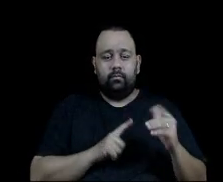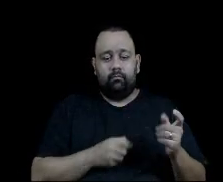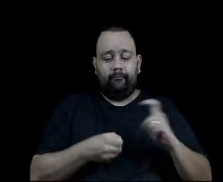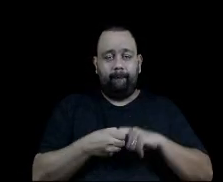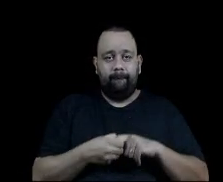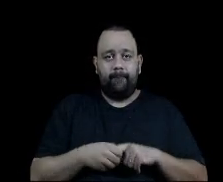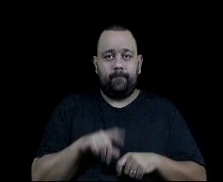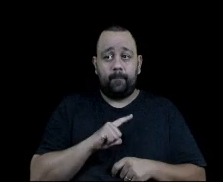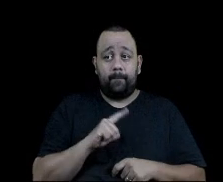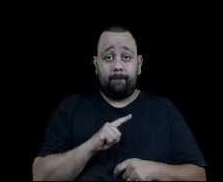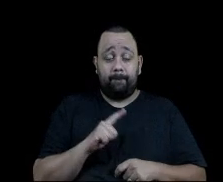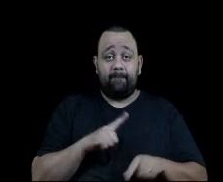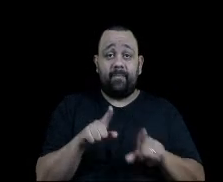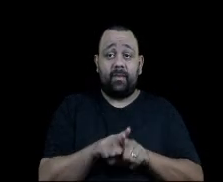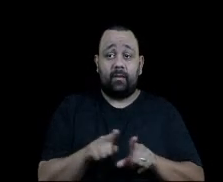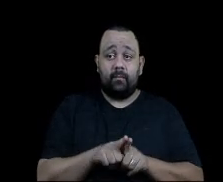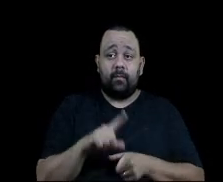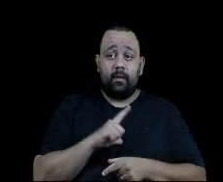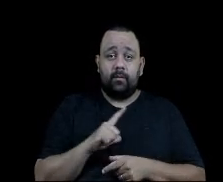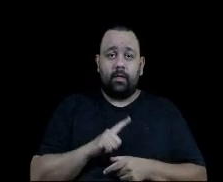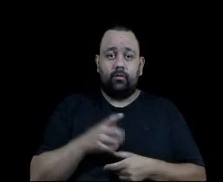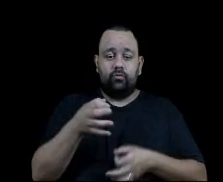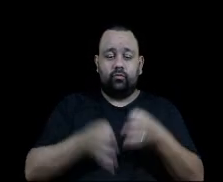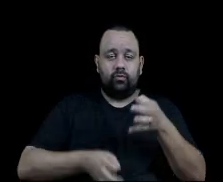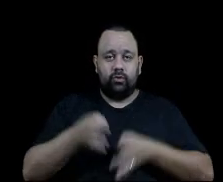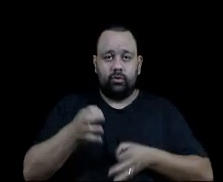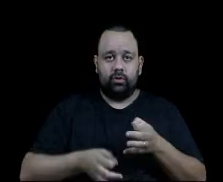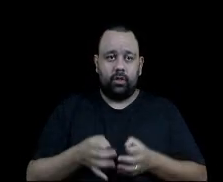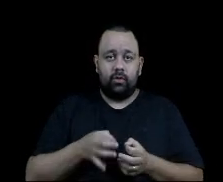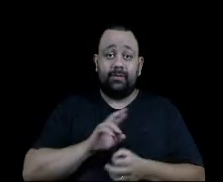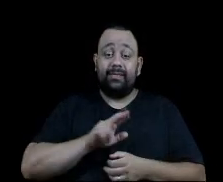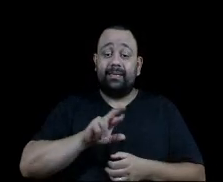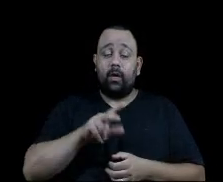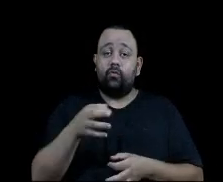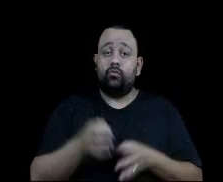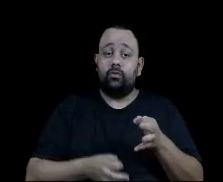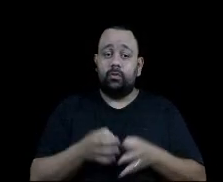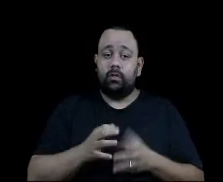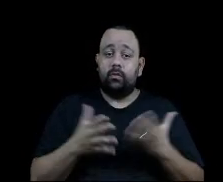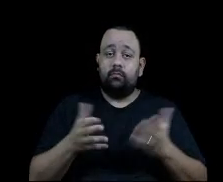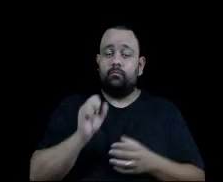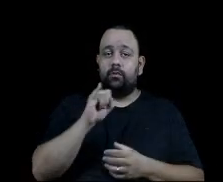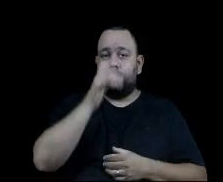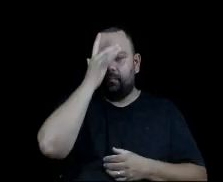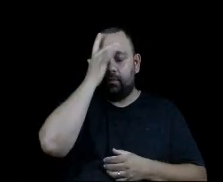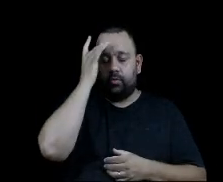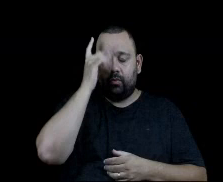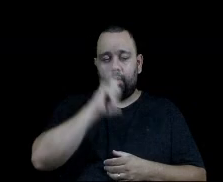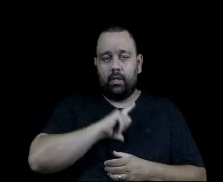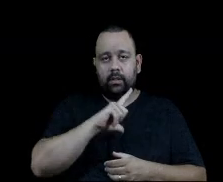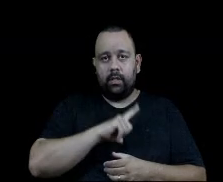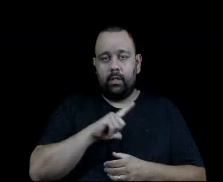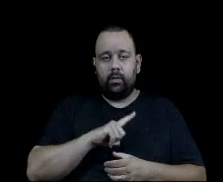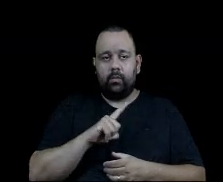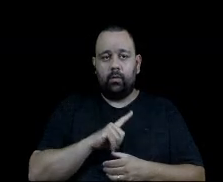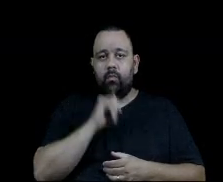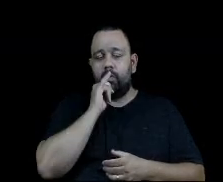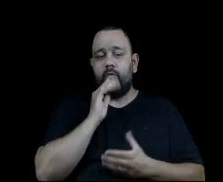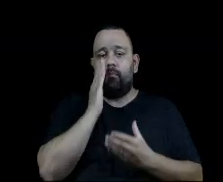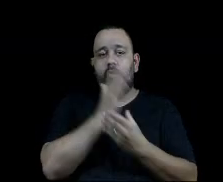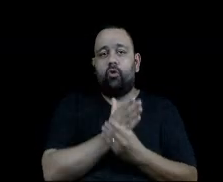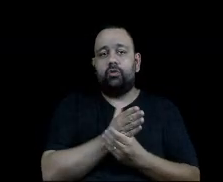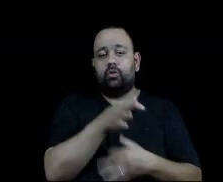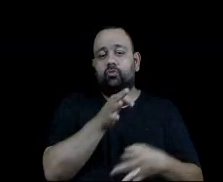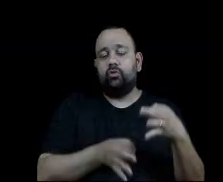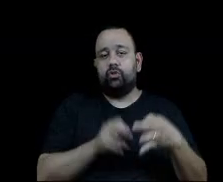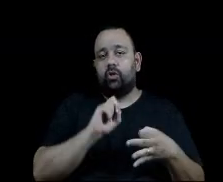restituíveis e consignações. Dentro disso a gente tem depósitos judiciais e não judiciais, que é quando a pessoa entra com